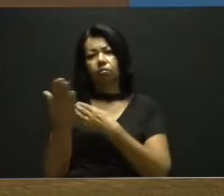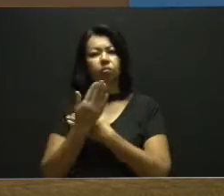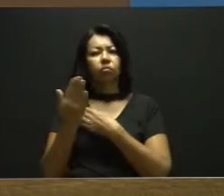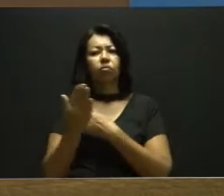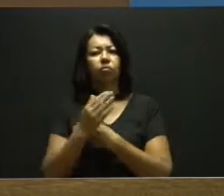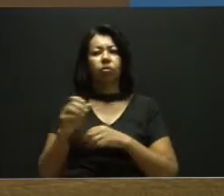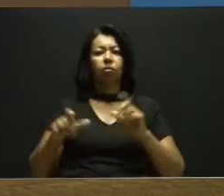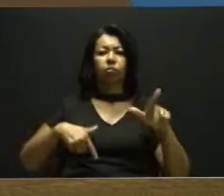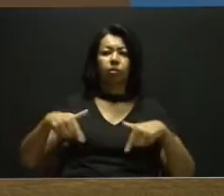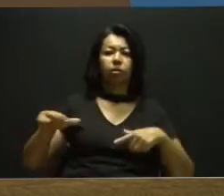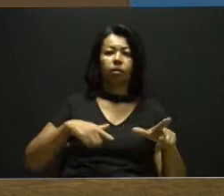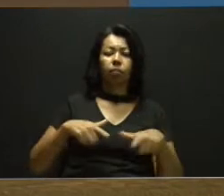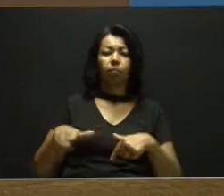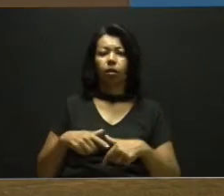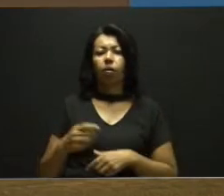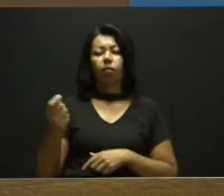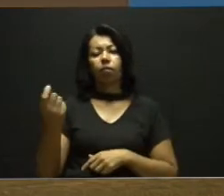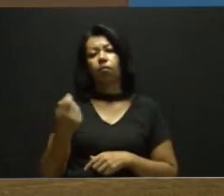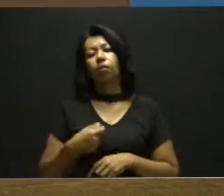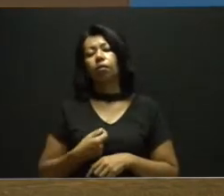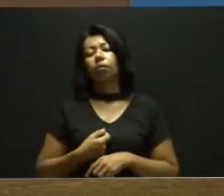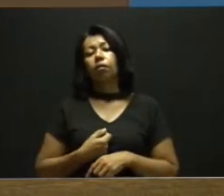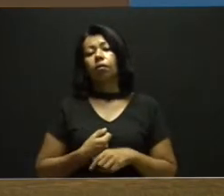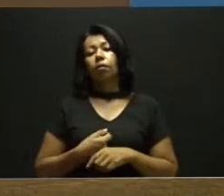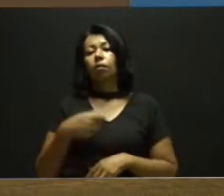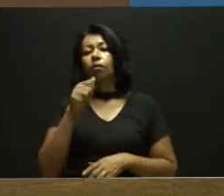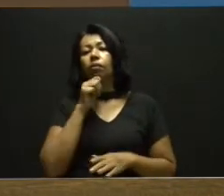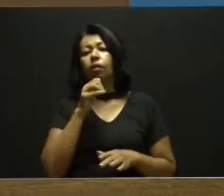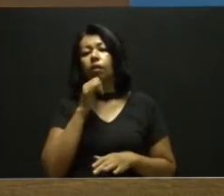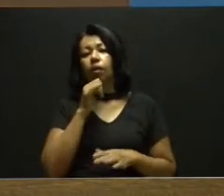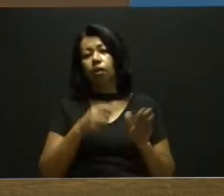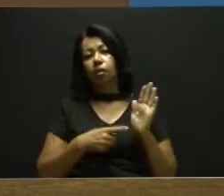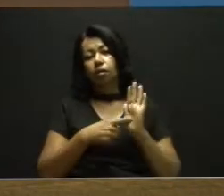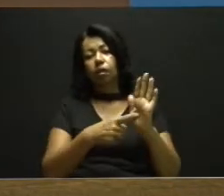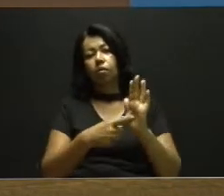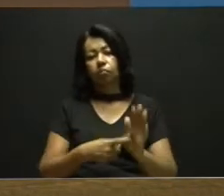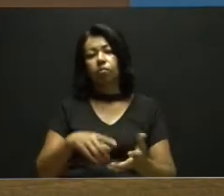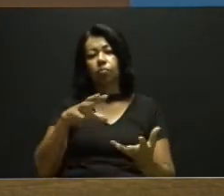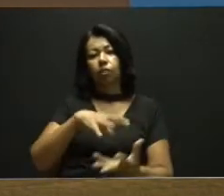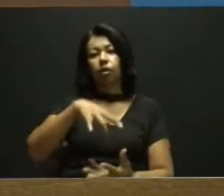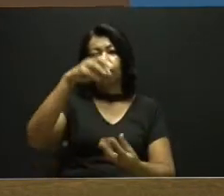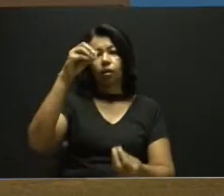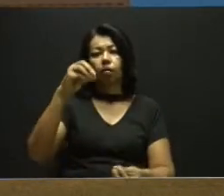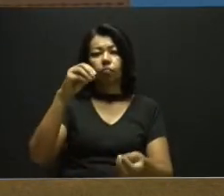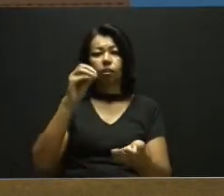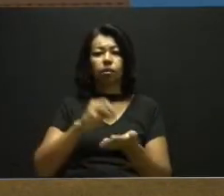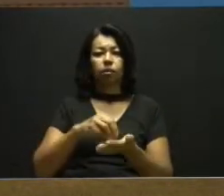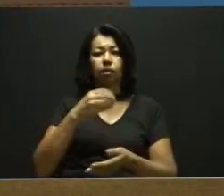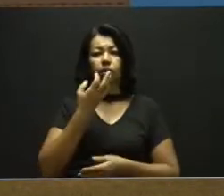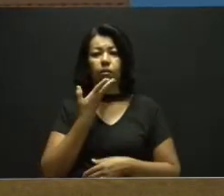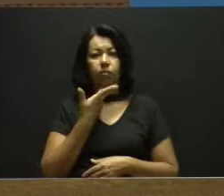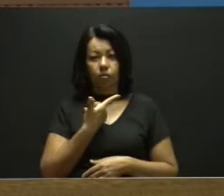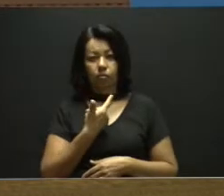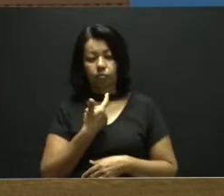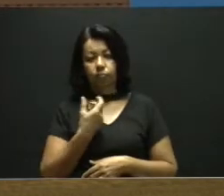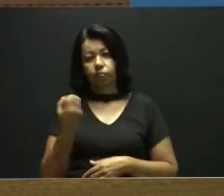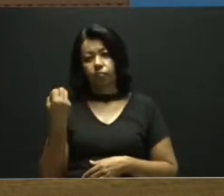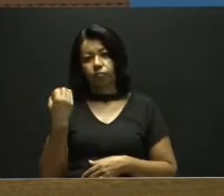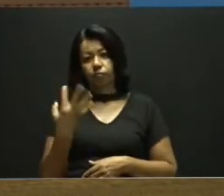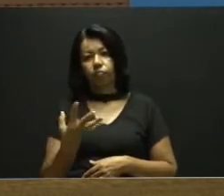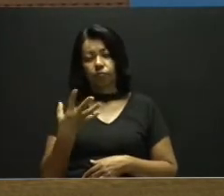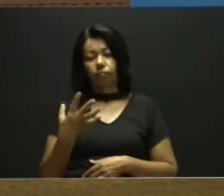foram eles espelho para minha alma a alma sem corpo muitas vezes